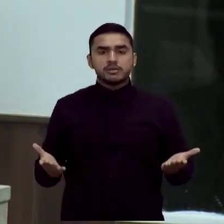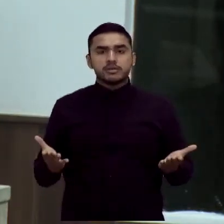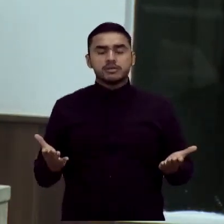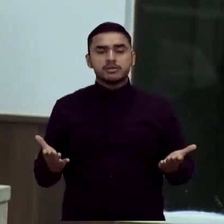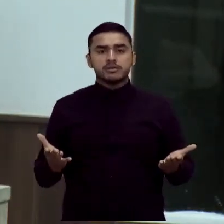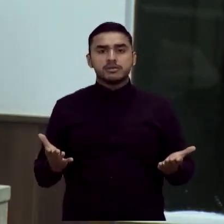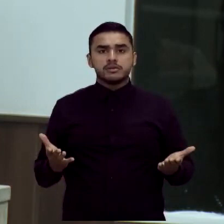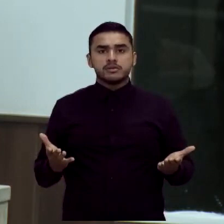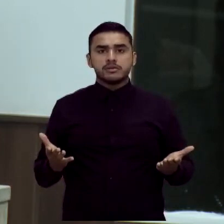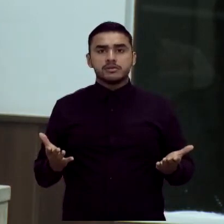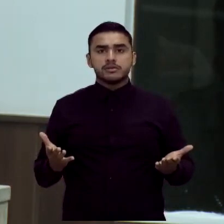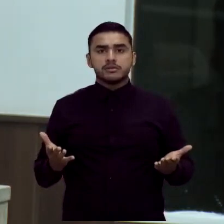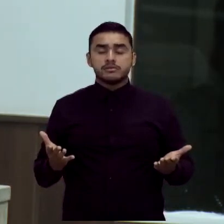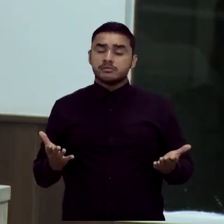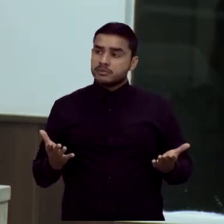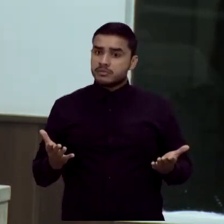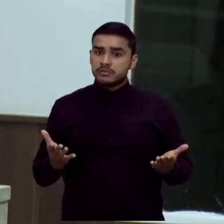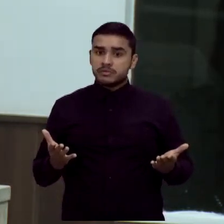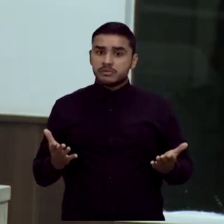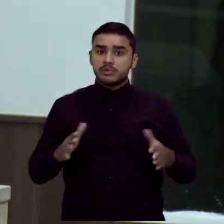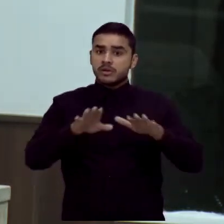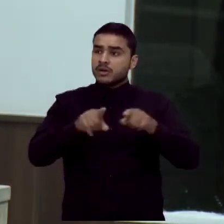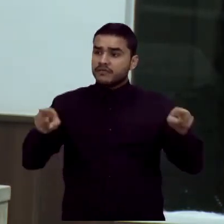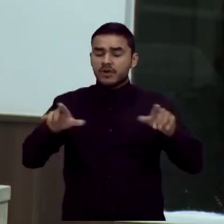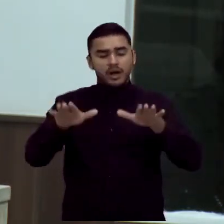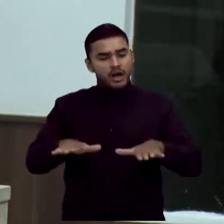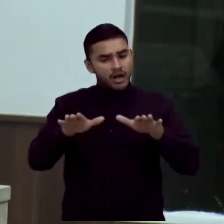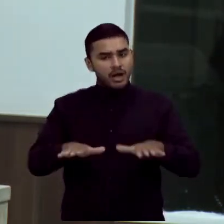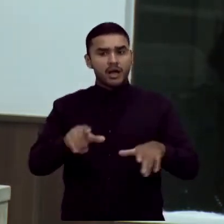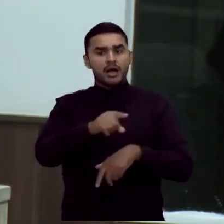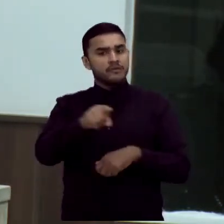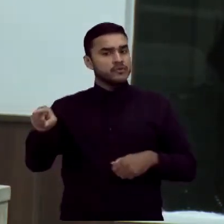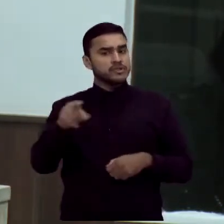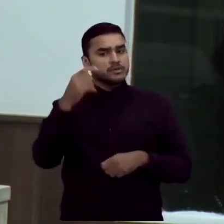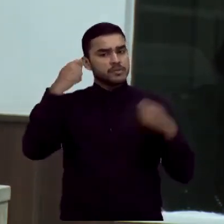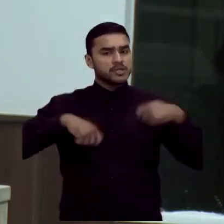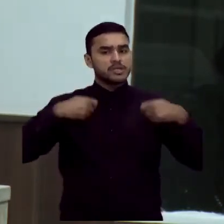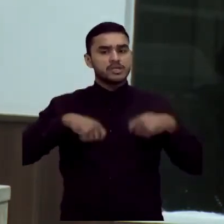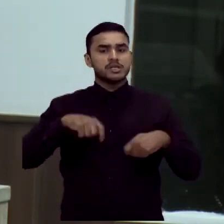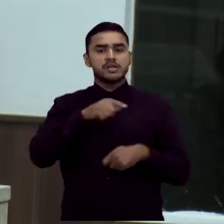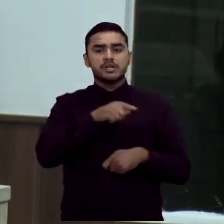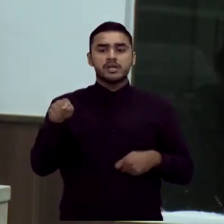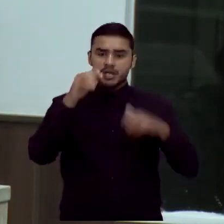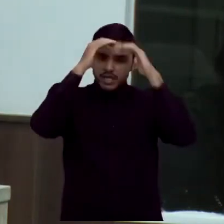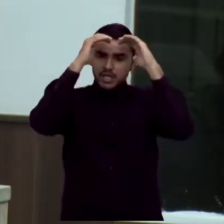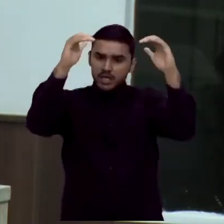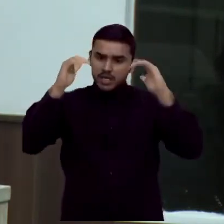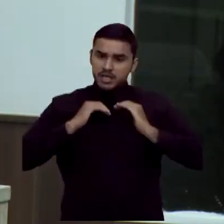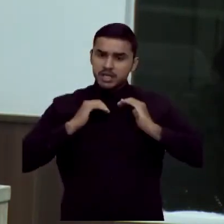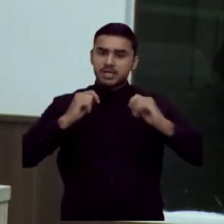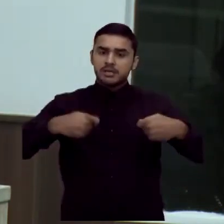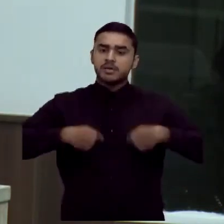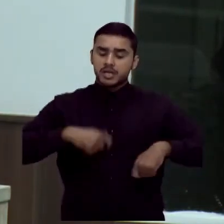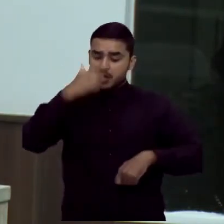chegou esse parlamento? Então vá abaixando a bola aí, vá abaixando a sua bola em relação ao meu parlamento, em relação ao